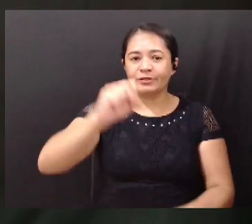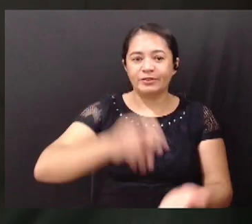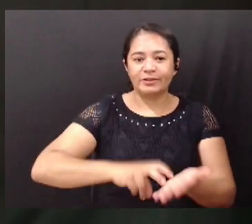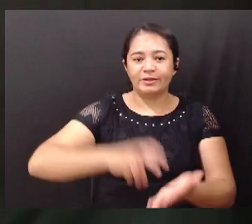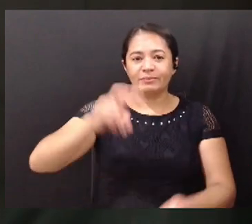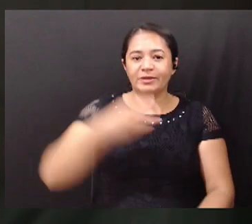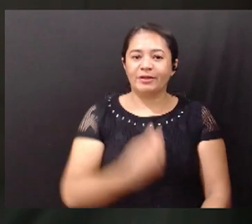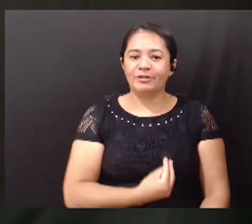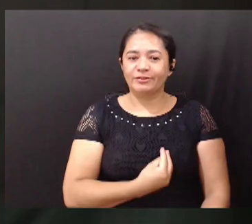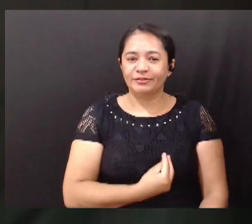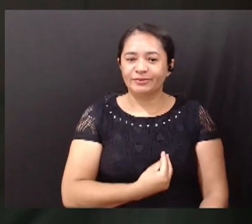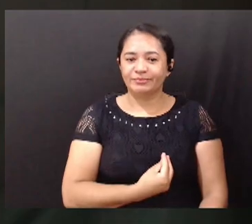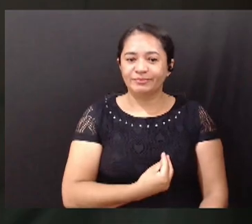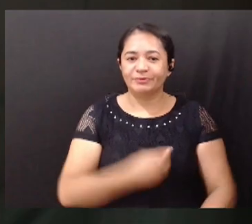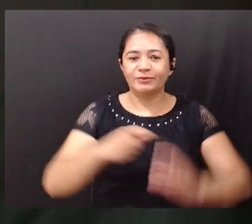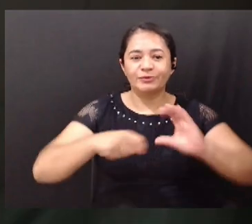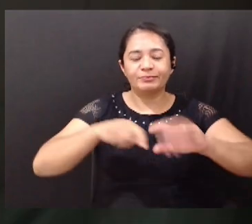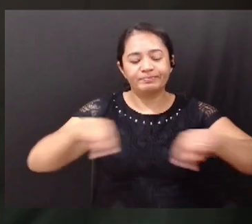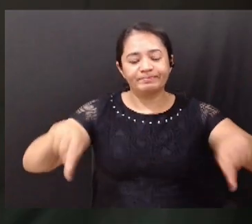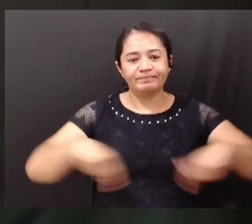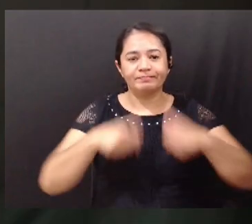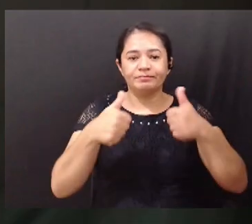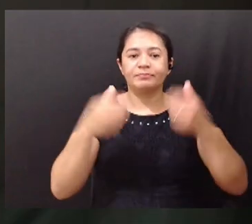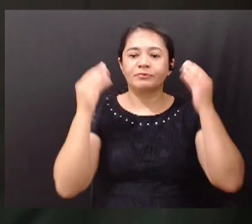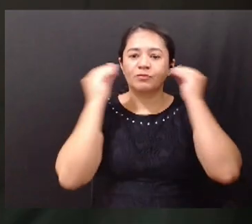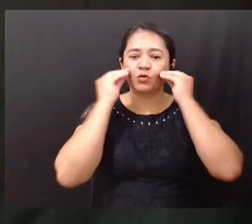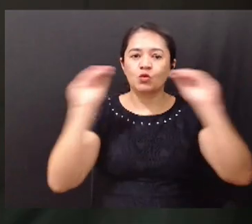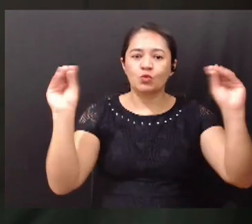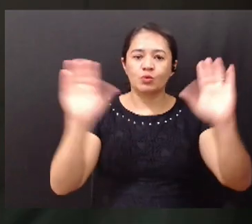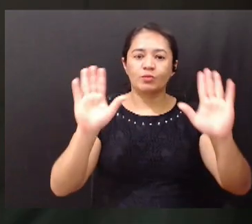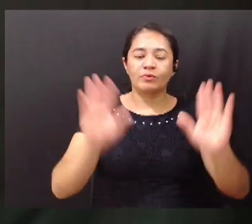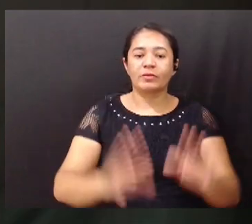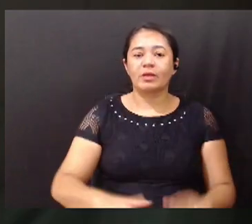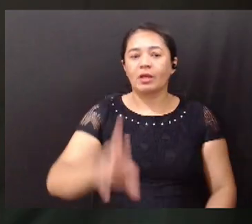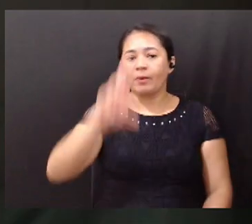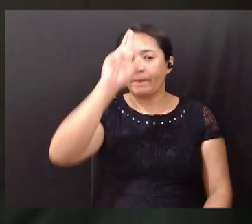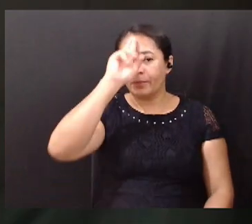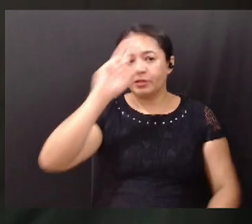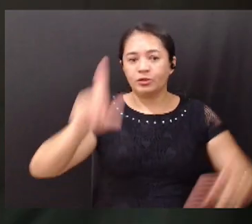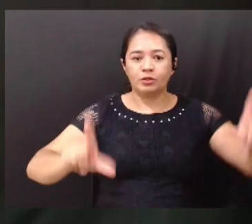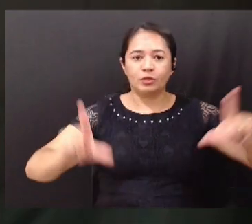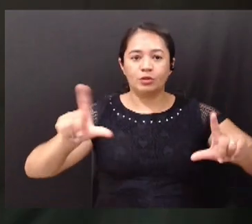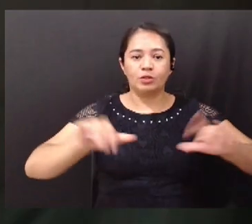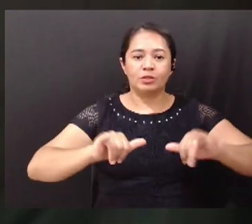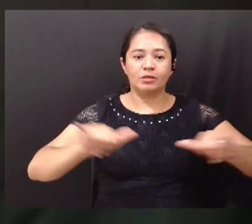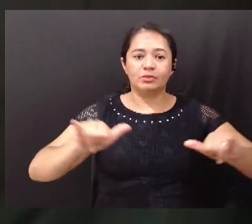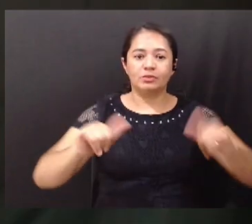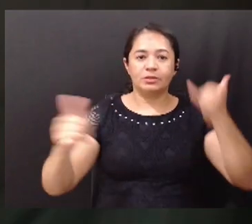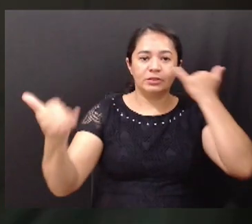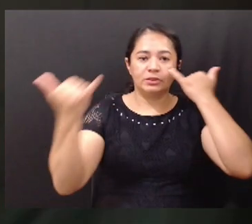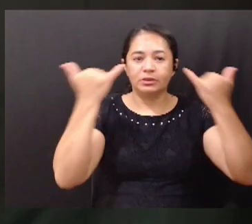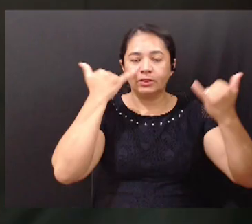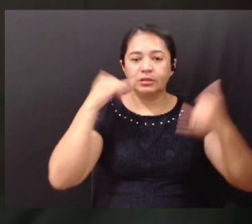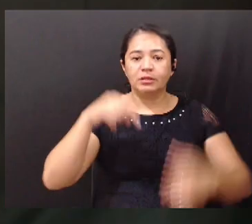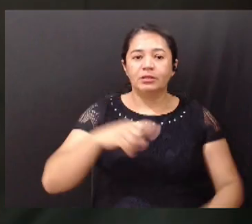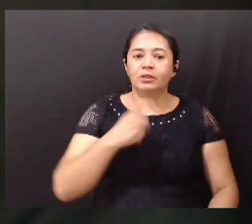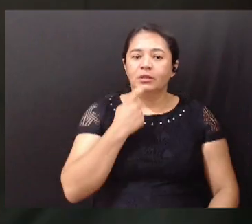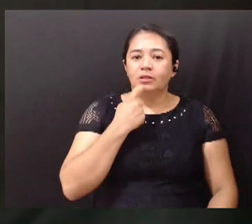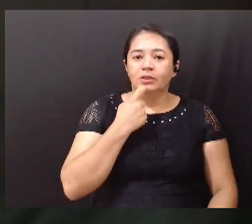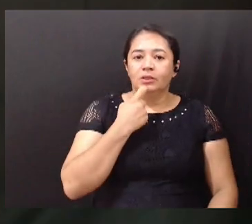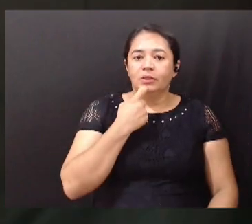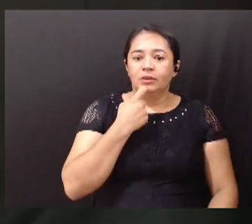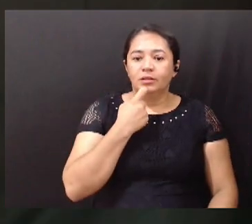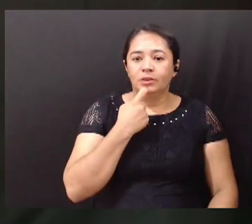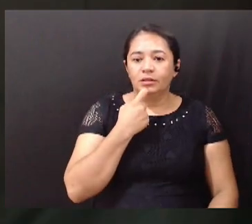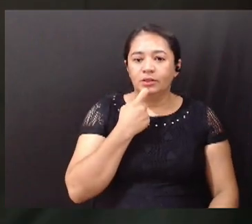Estúdio Câmara, tá bom? Beijo grande, fique bem, ao meio-dia tem Câmara Notícia, com informações aqui de Campinas, também do